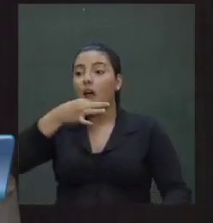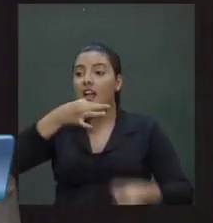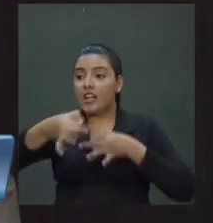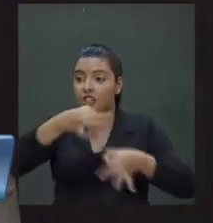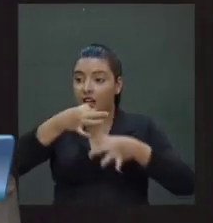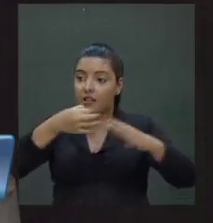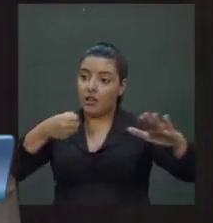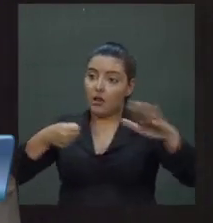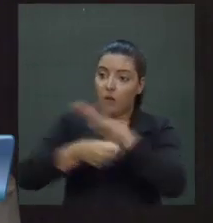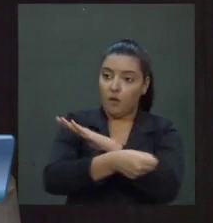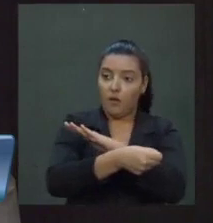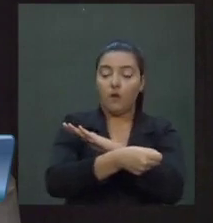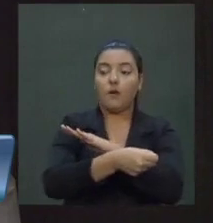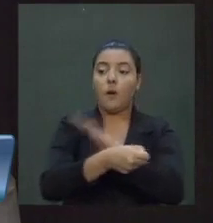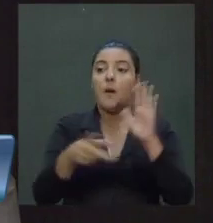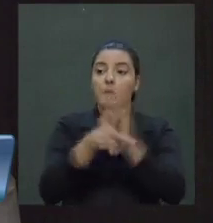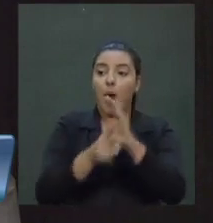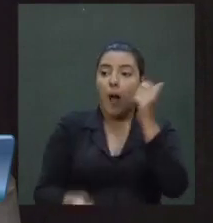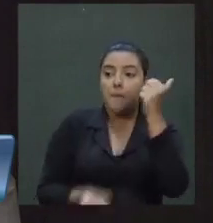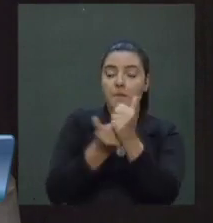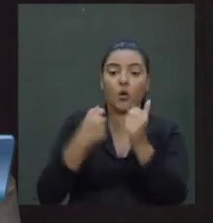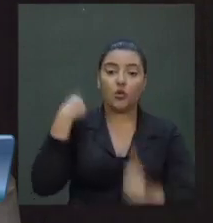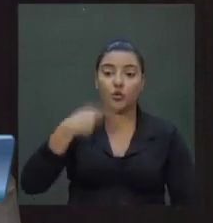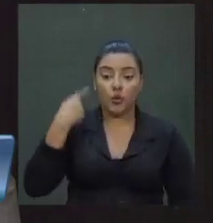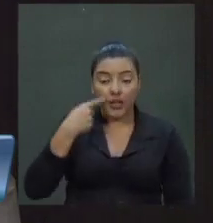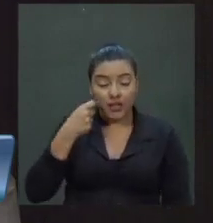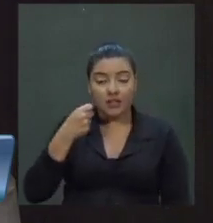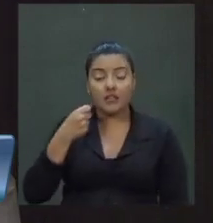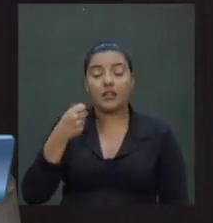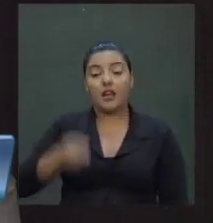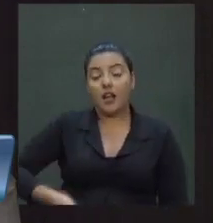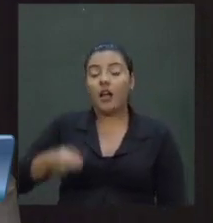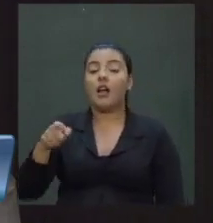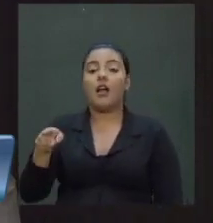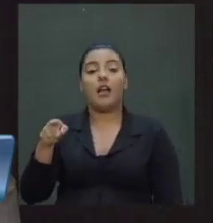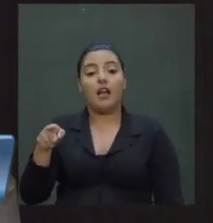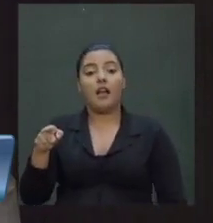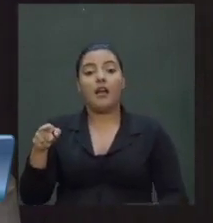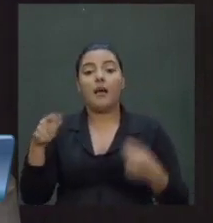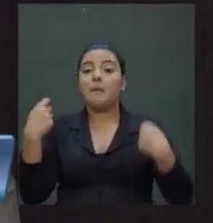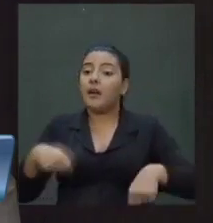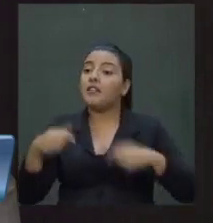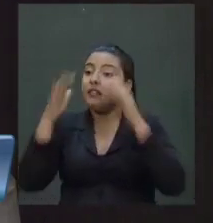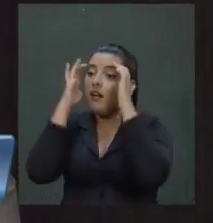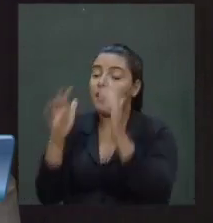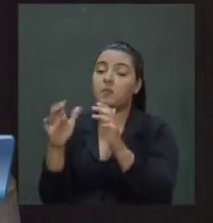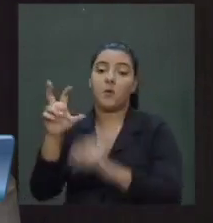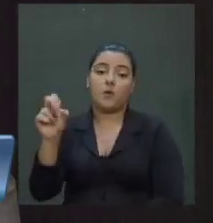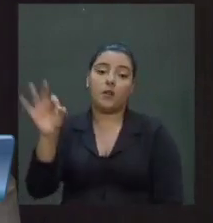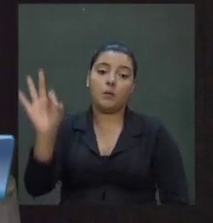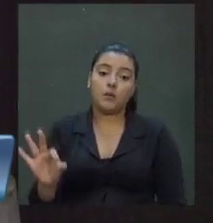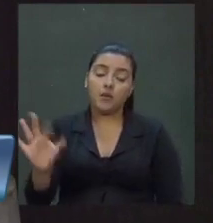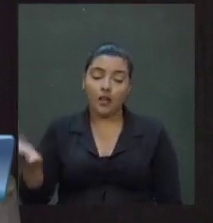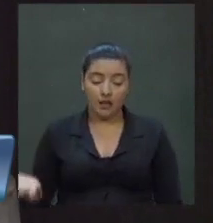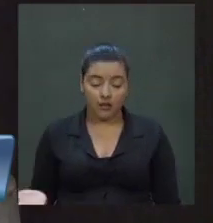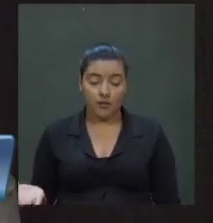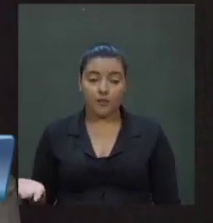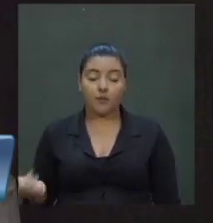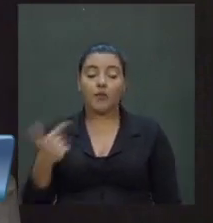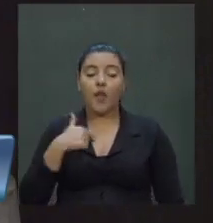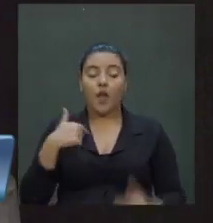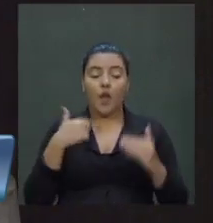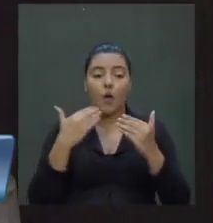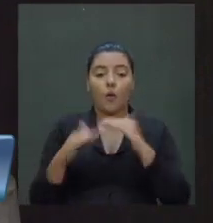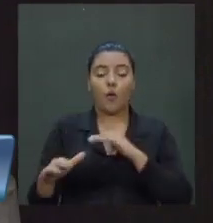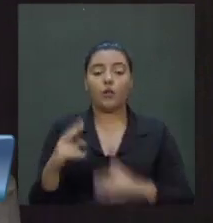servidores efetivos. Na prática, a emenda isenta o magistrado de cumprir esse percentual. E, segundo, sou contra a